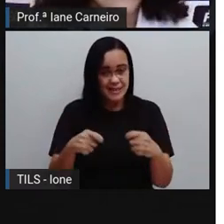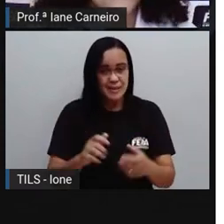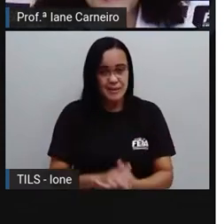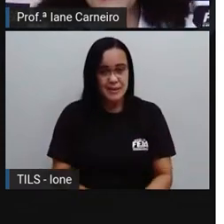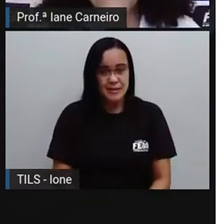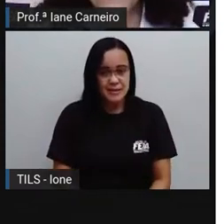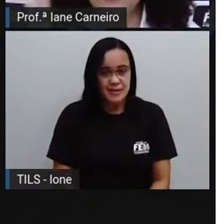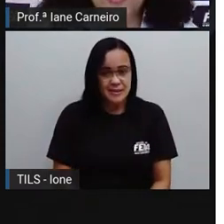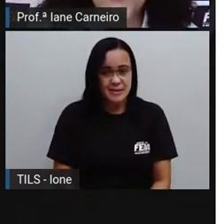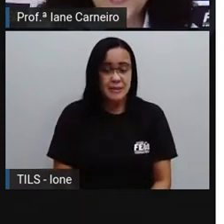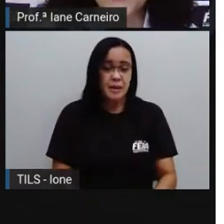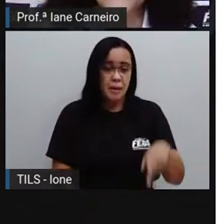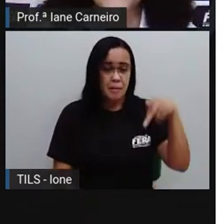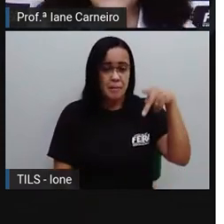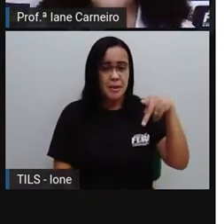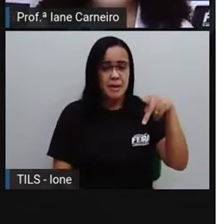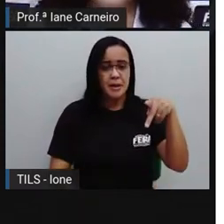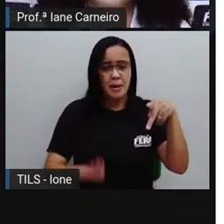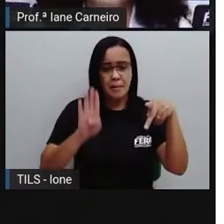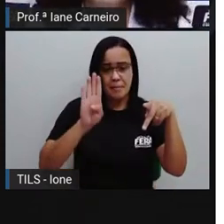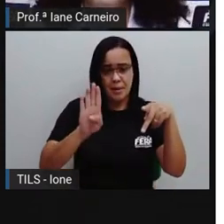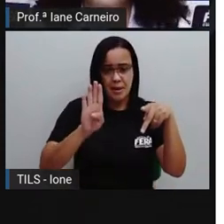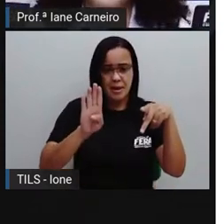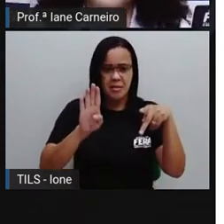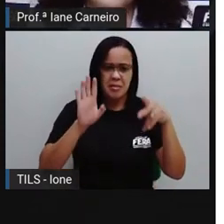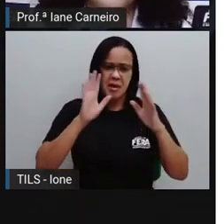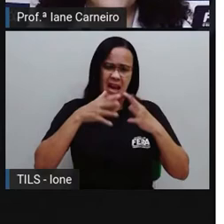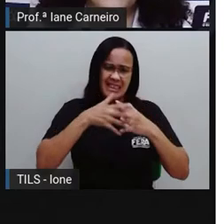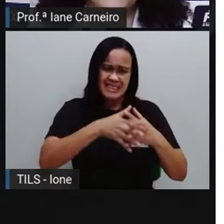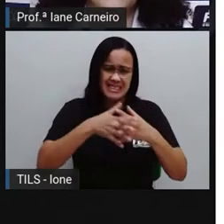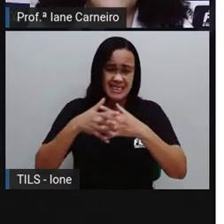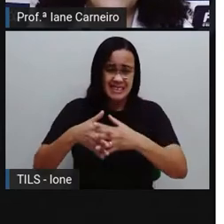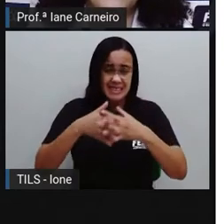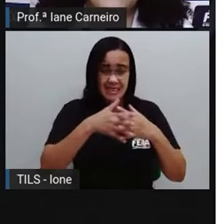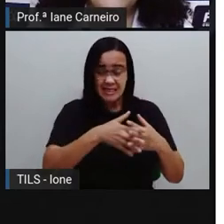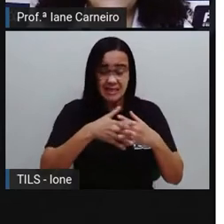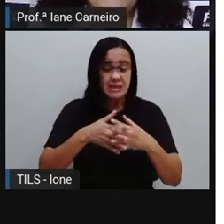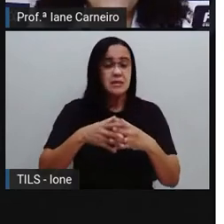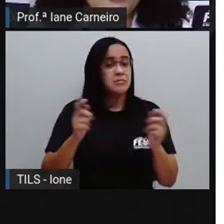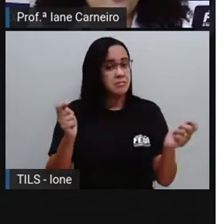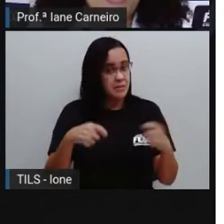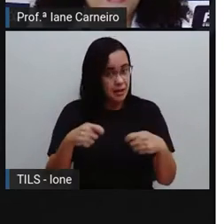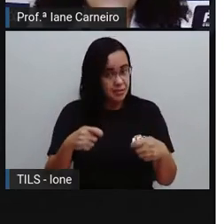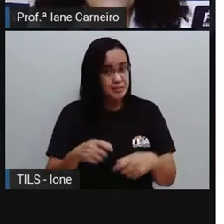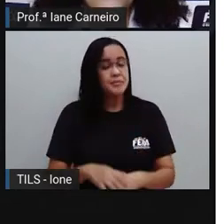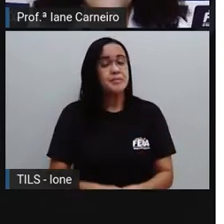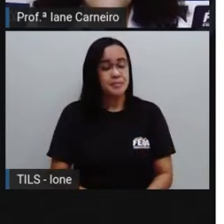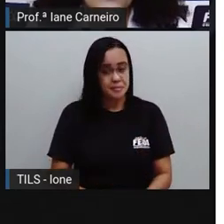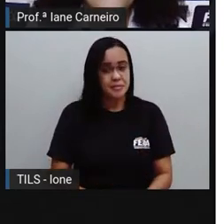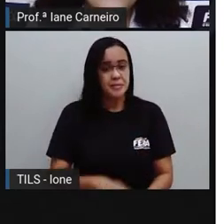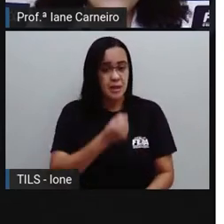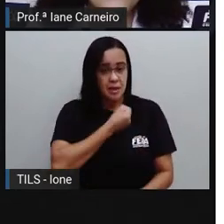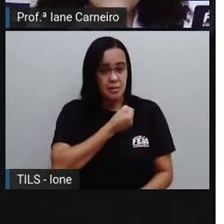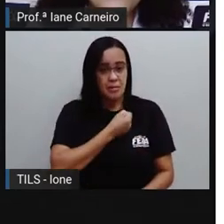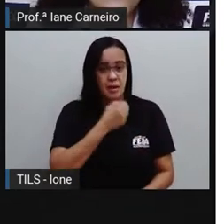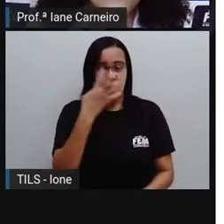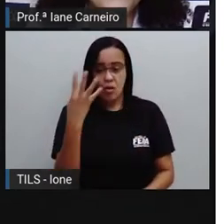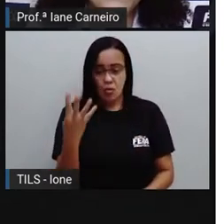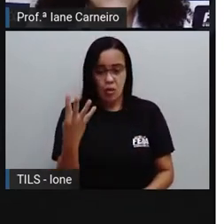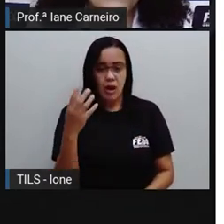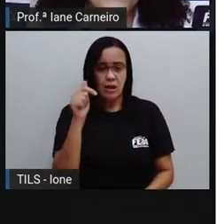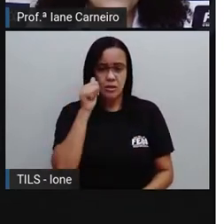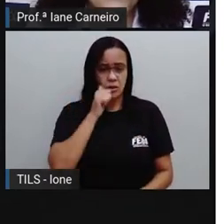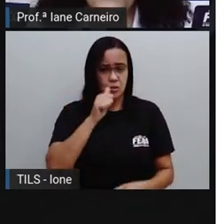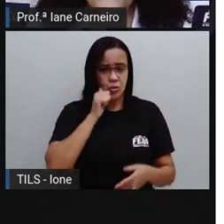Peu pelo gado dele faz uma confusão né então por exemplo ó na página quadro Ruth Rocha atrás